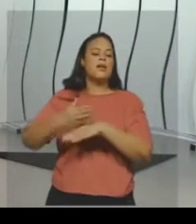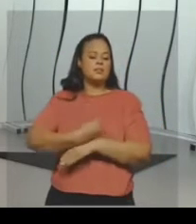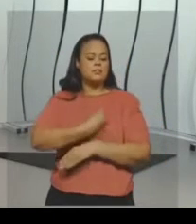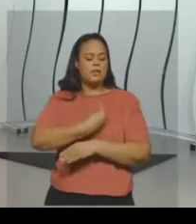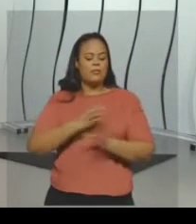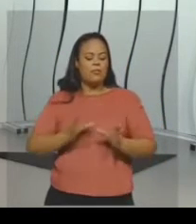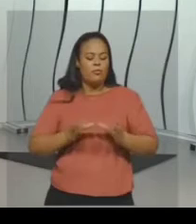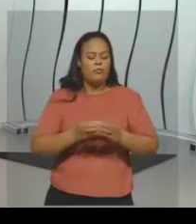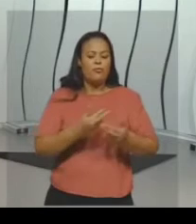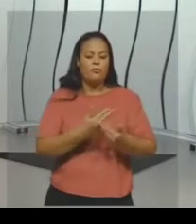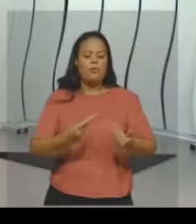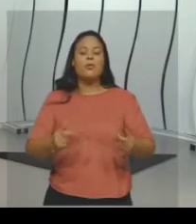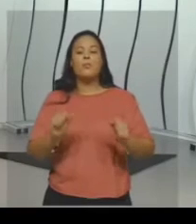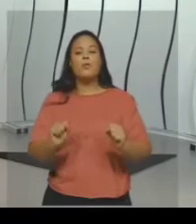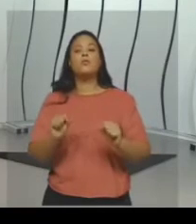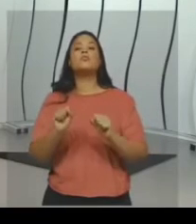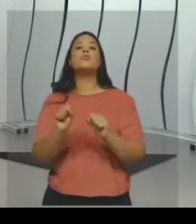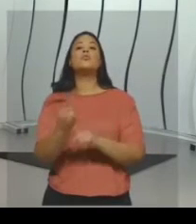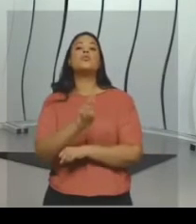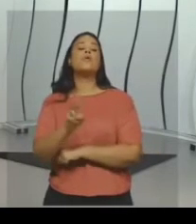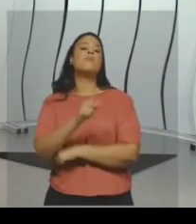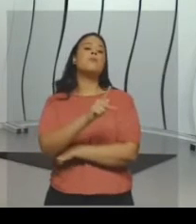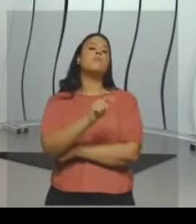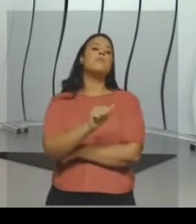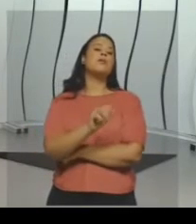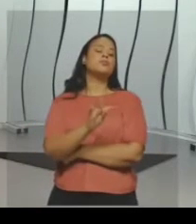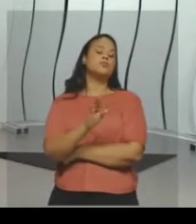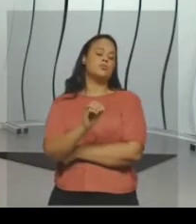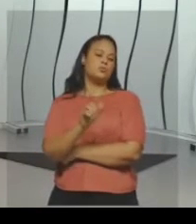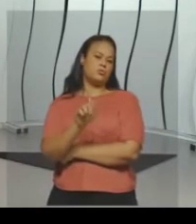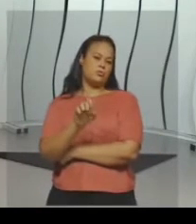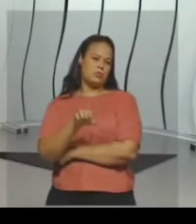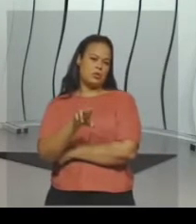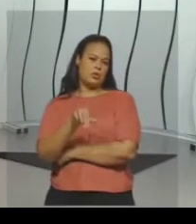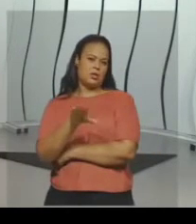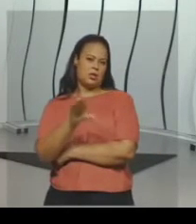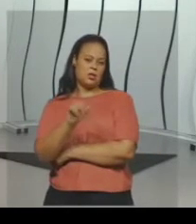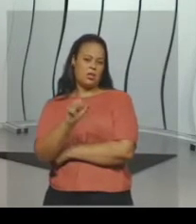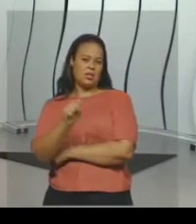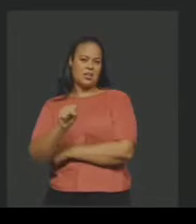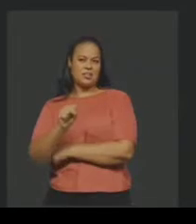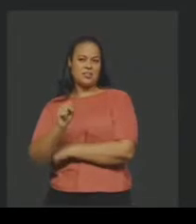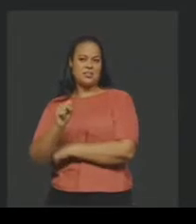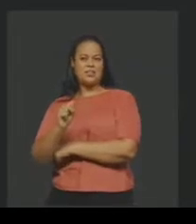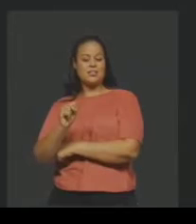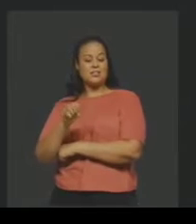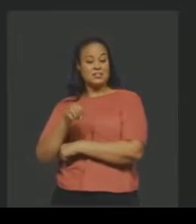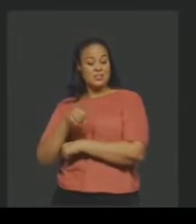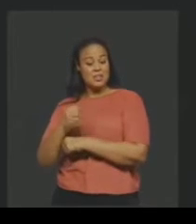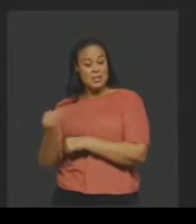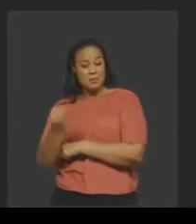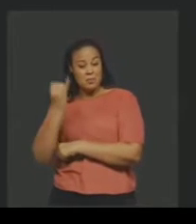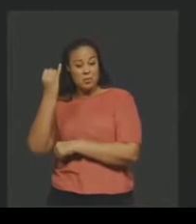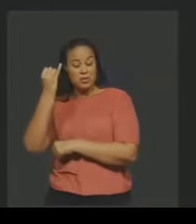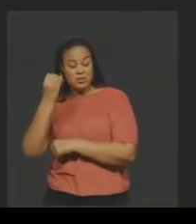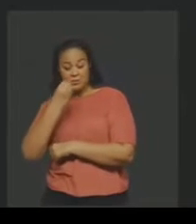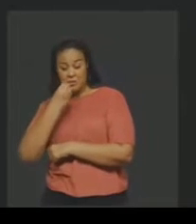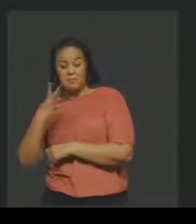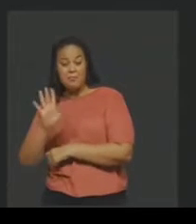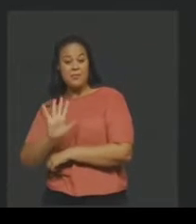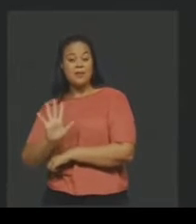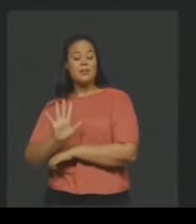Elas podem ser patogênicas. Lembre-se que ser importante não é só fazer bem. Fazer mal, como ser